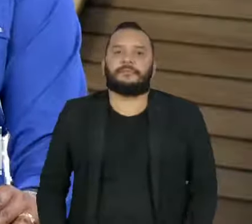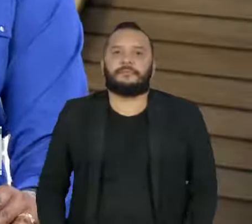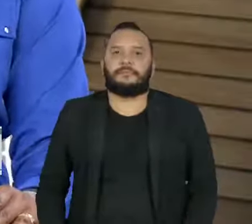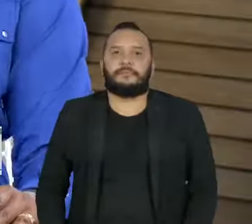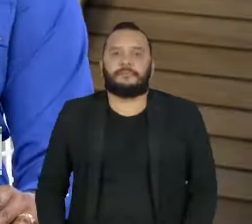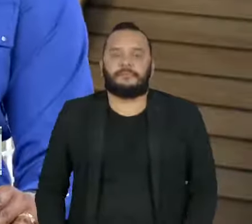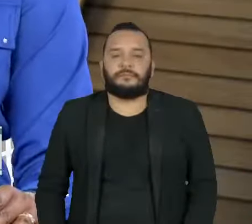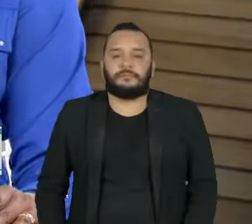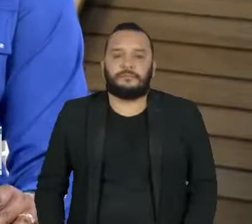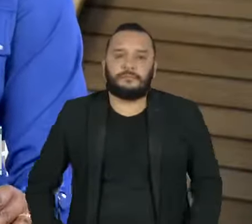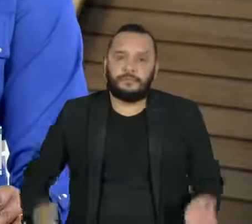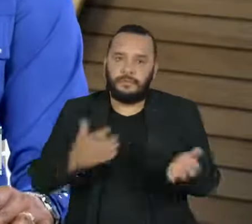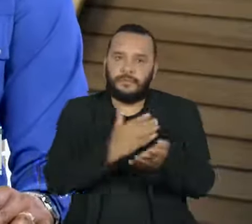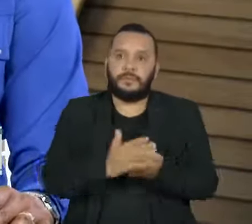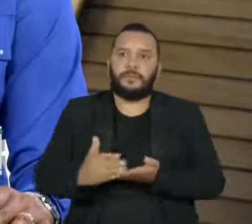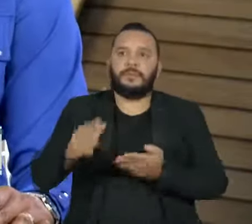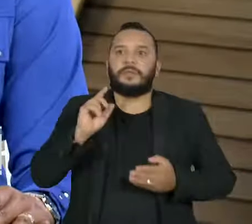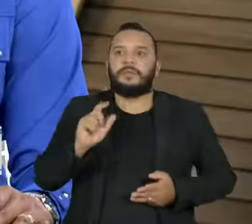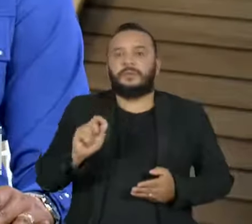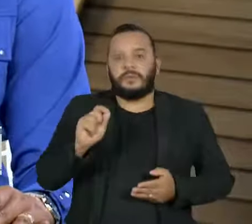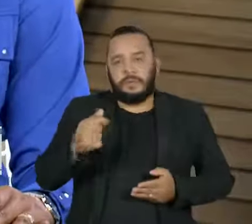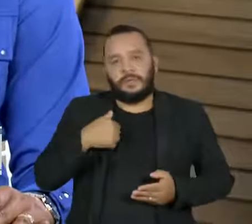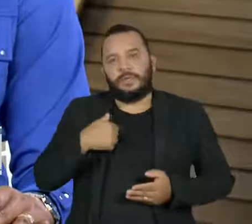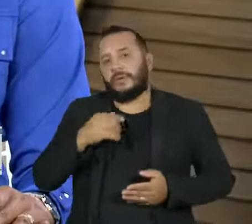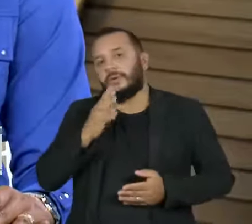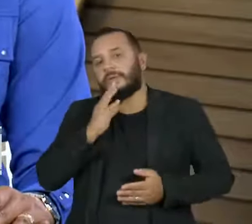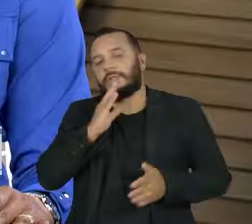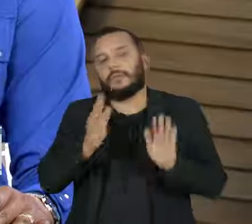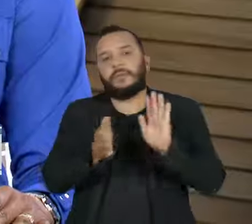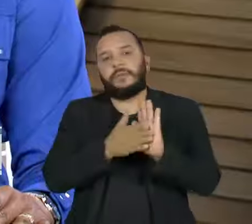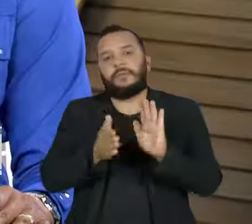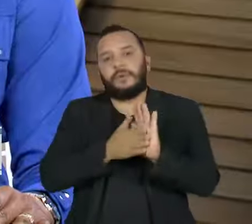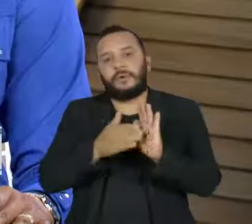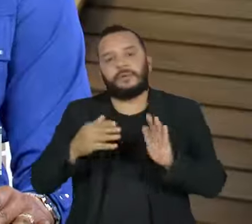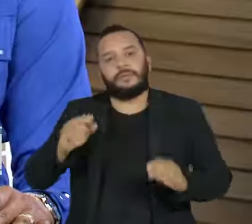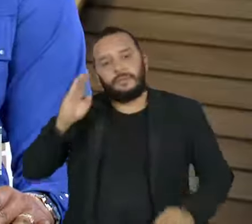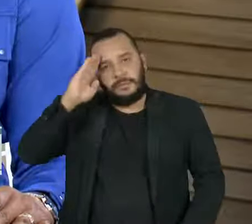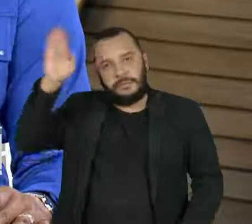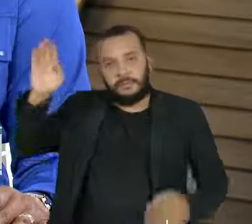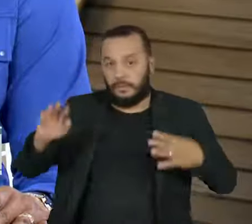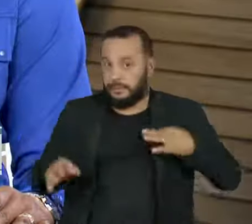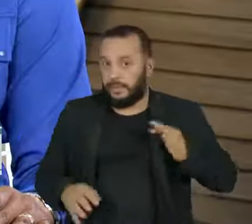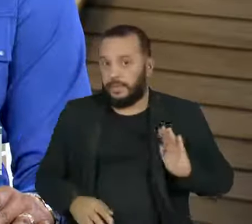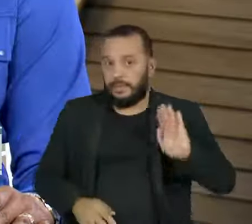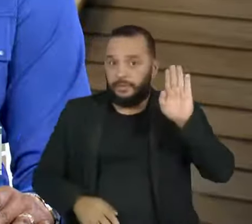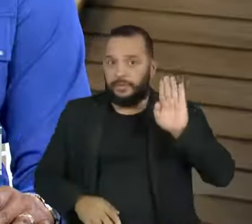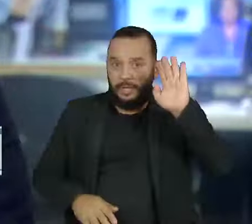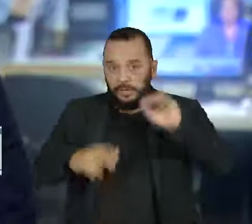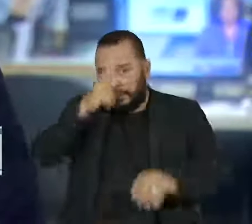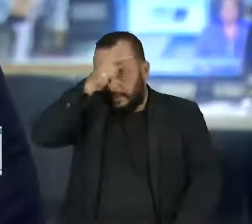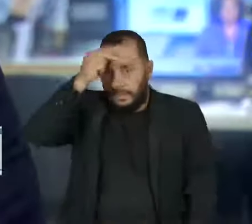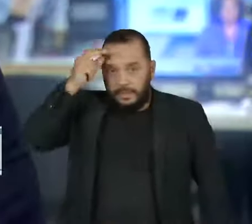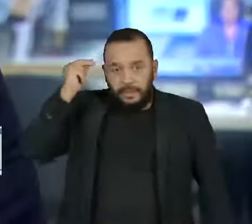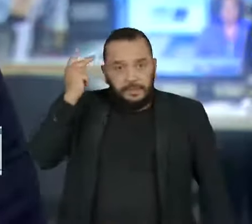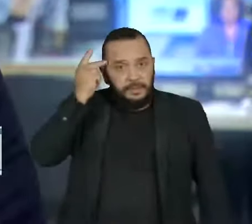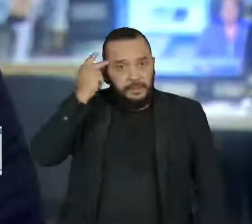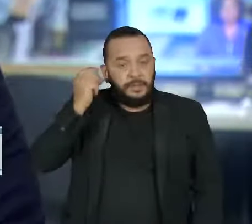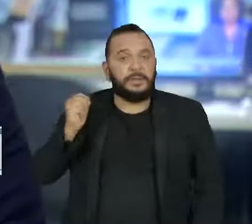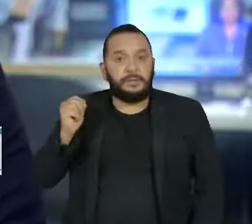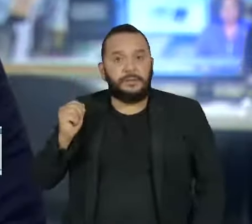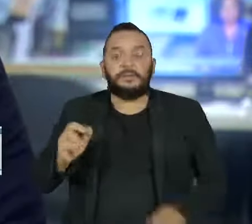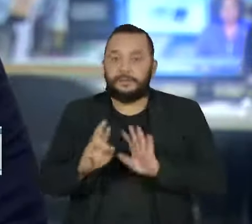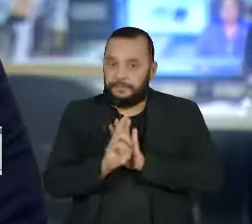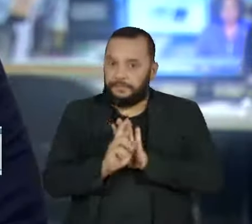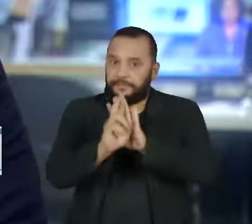Foi dado o pontapé inicial para conhecer as propostas dos principais candidatos à Prefeitura de São Paulo. Representantes